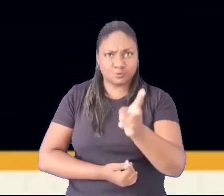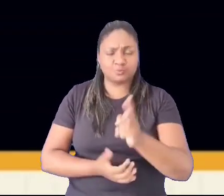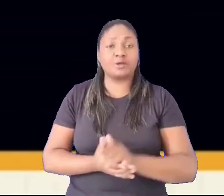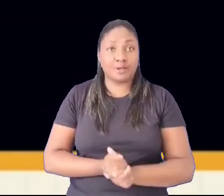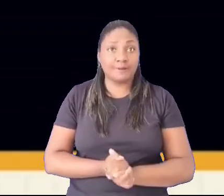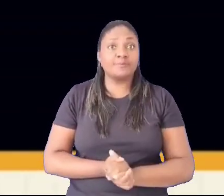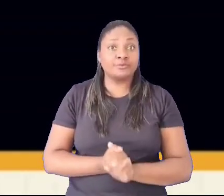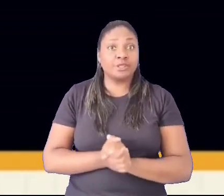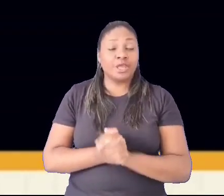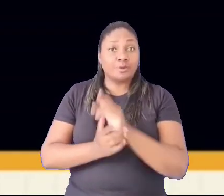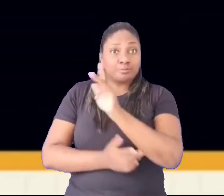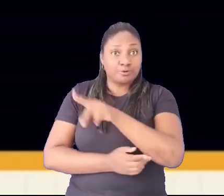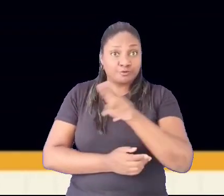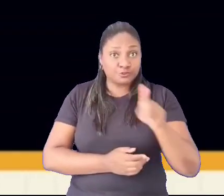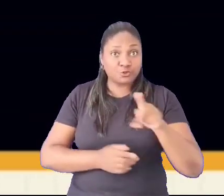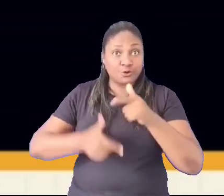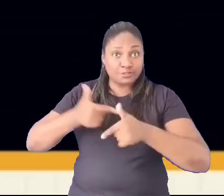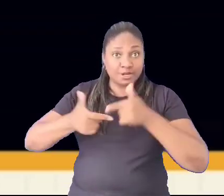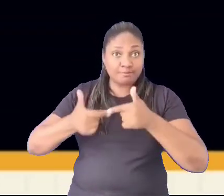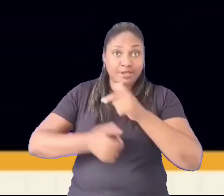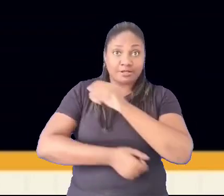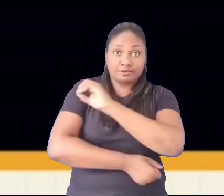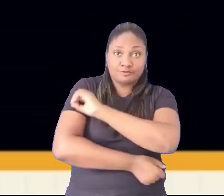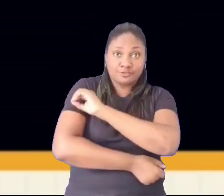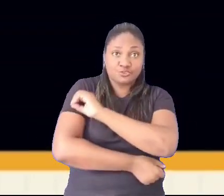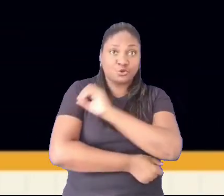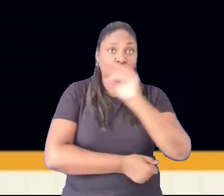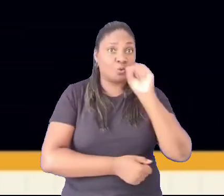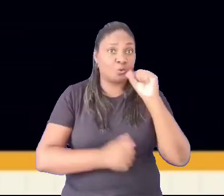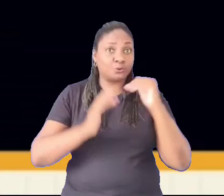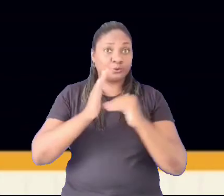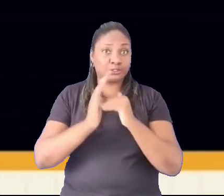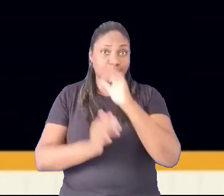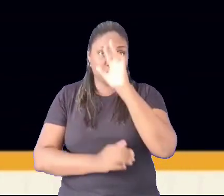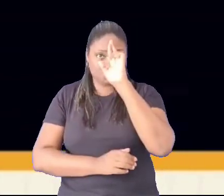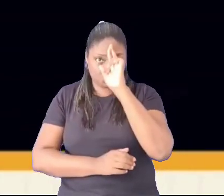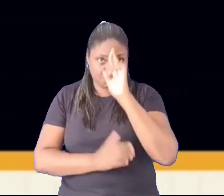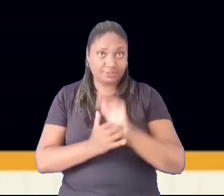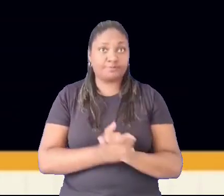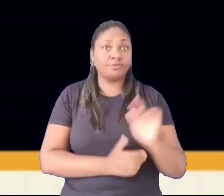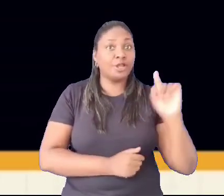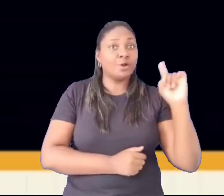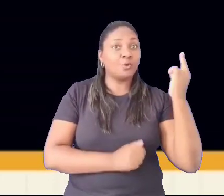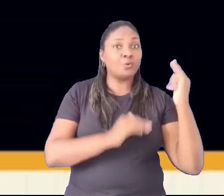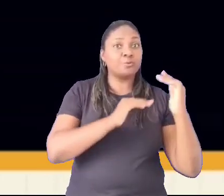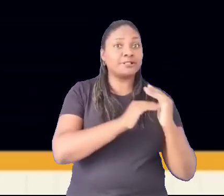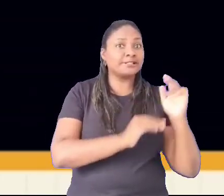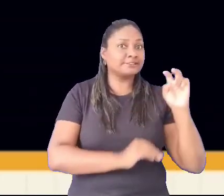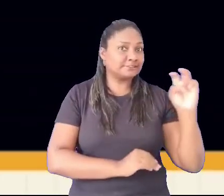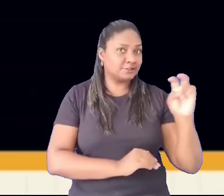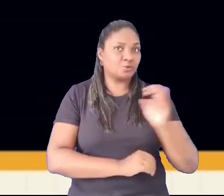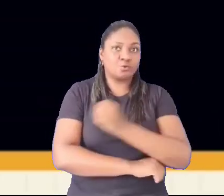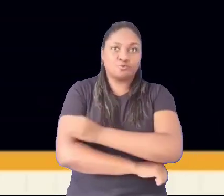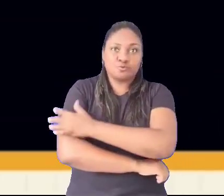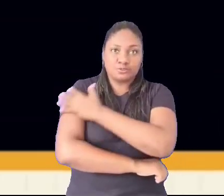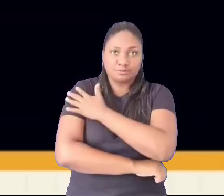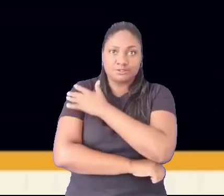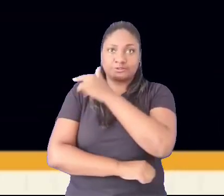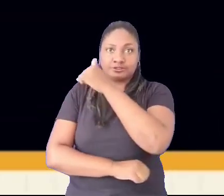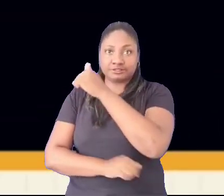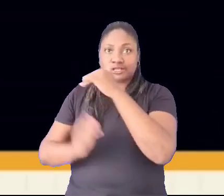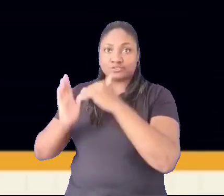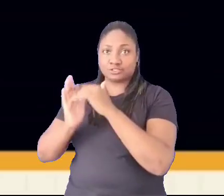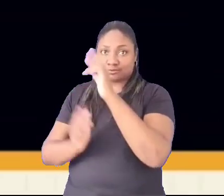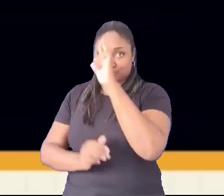fazer isso. Elas têm que trabalhar infantil das 8 ao meio-dia e da 1 às 5. E o fundamental das 7